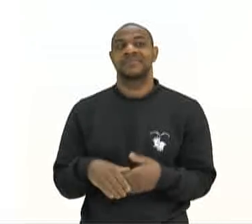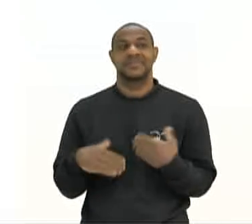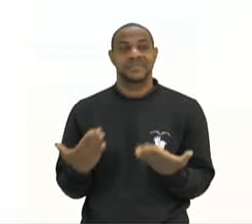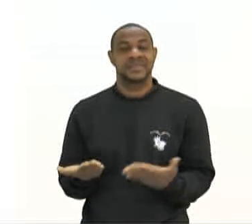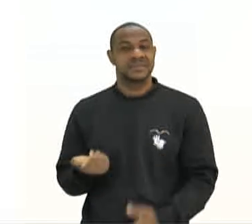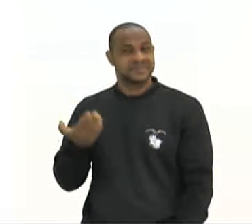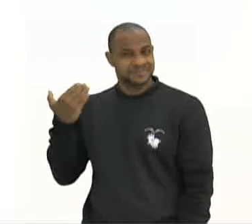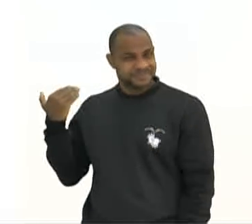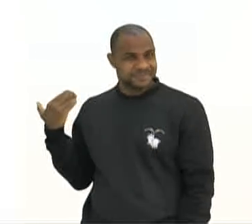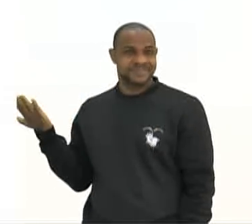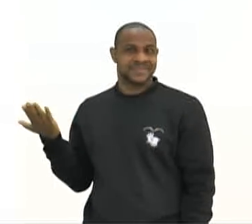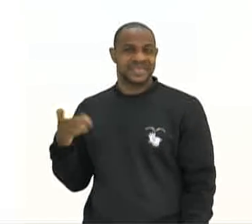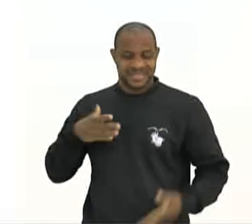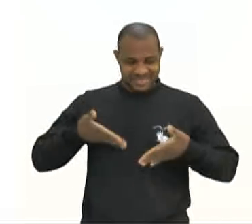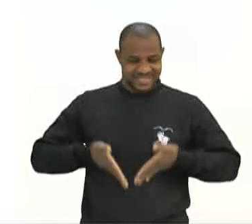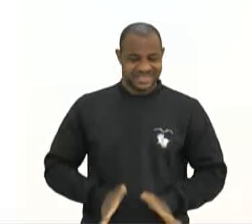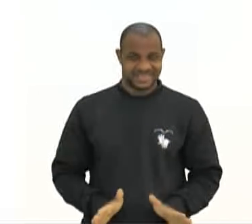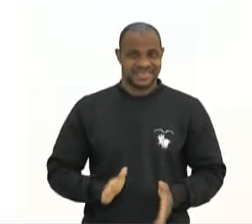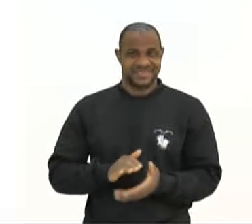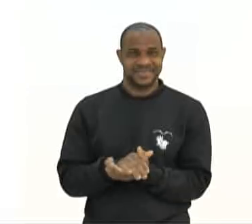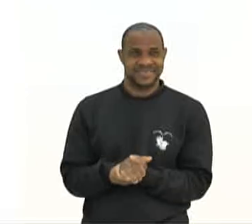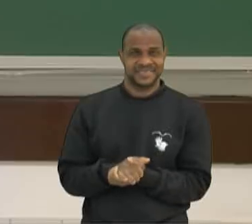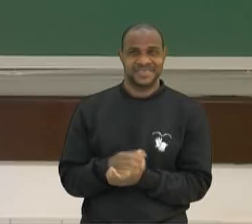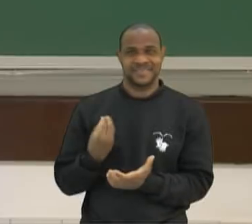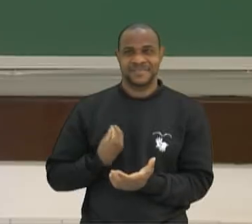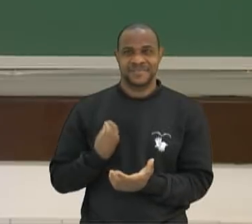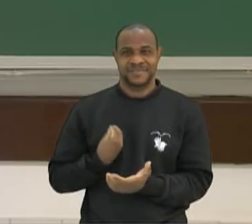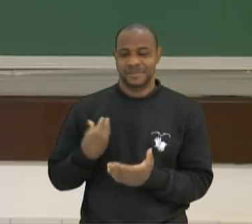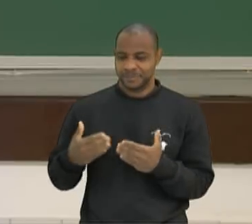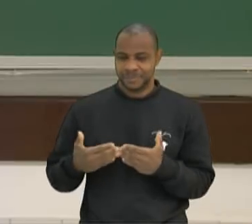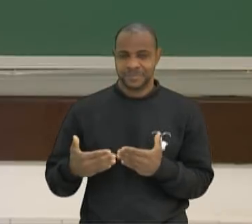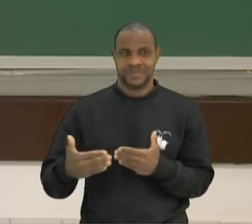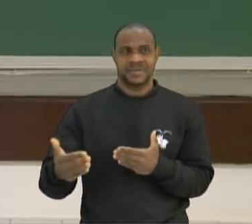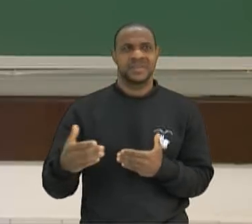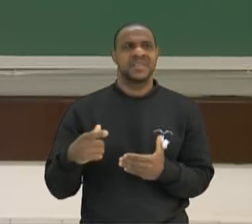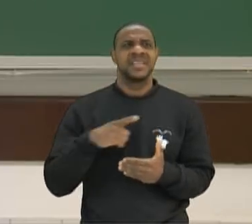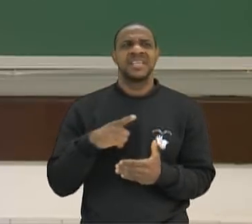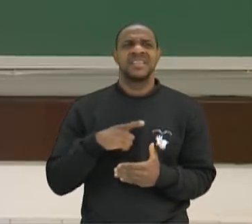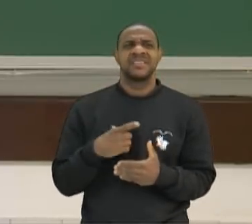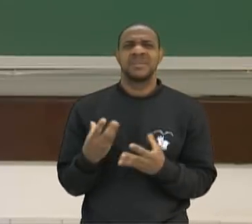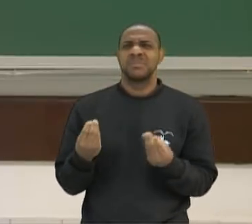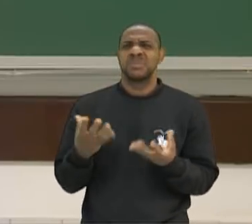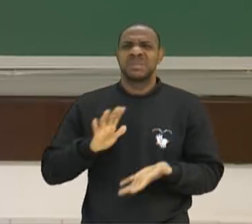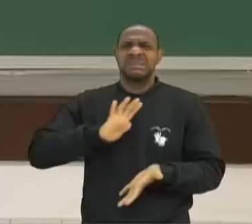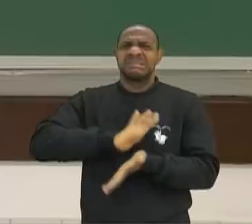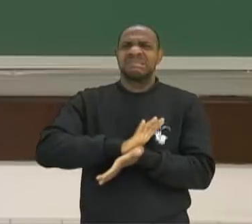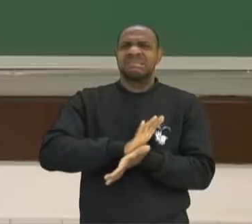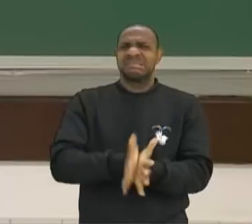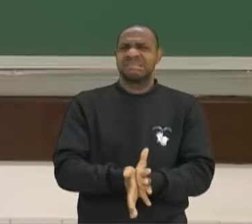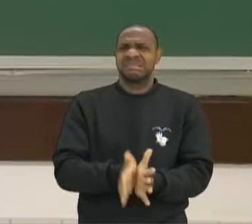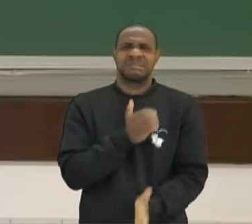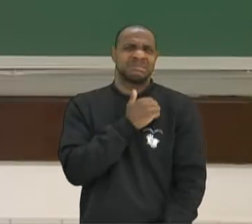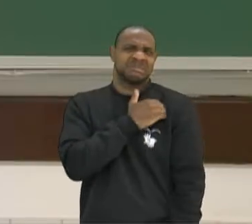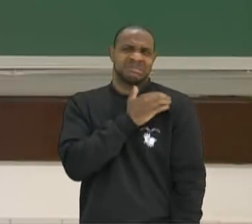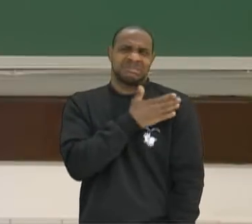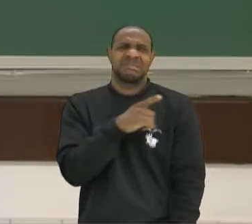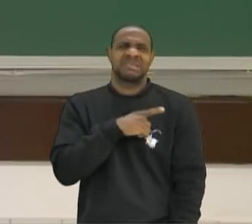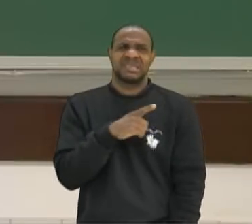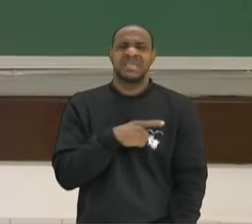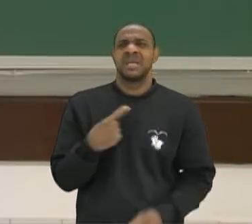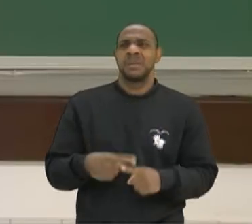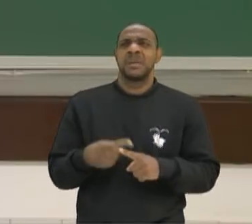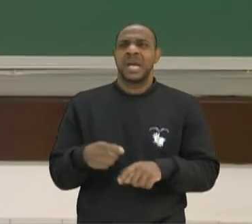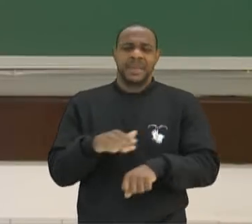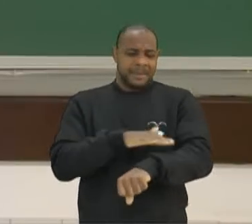na época em que ele nasceu, na época em que ele viveu, infelizmente existia muita discriminação devido à cor